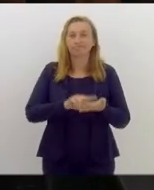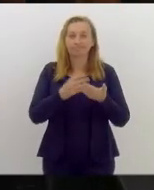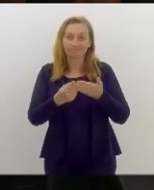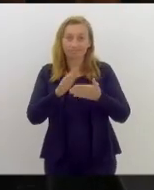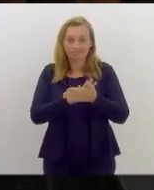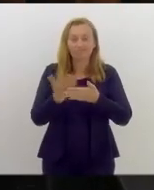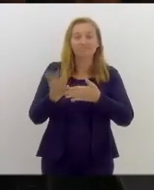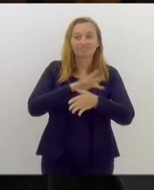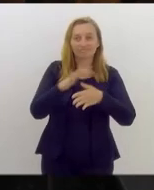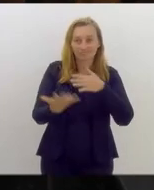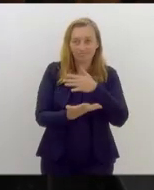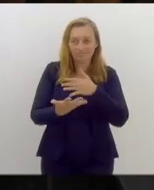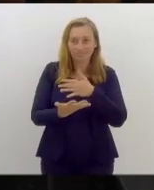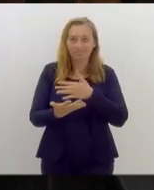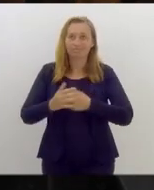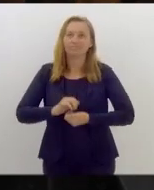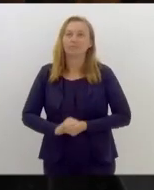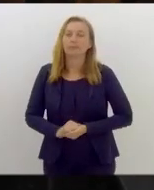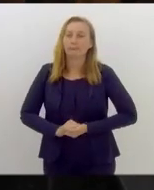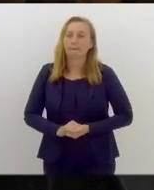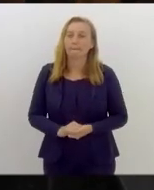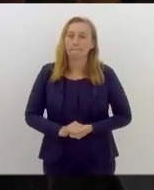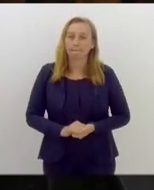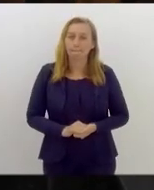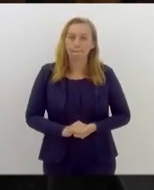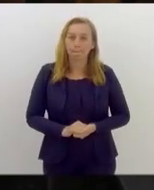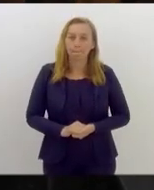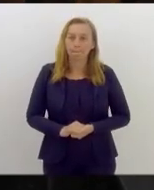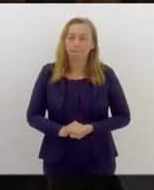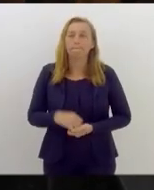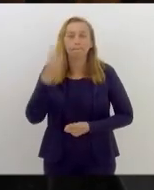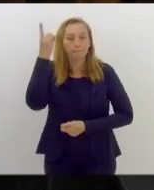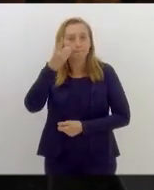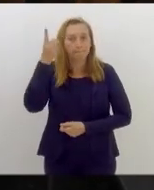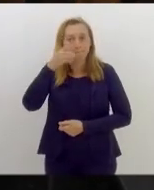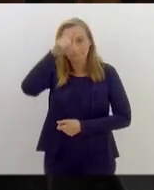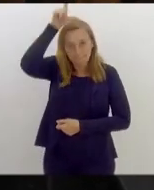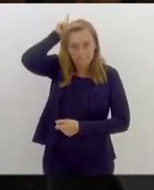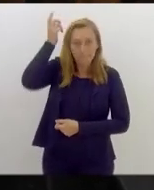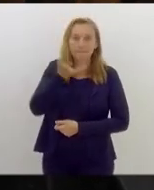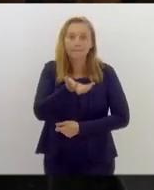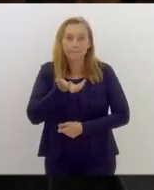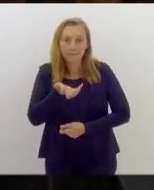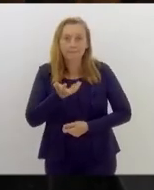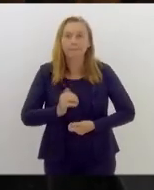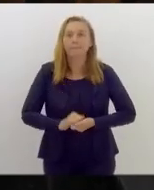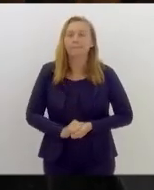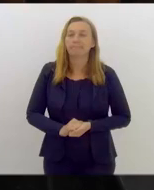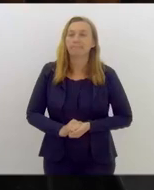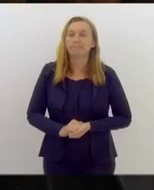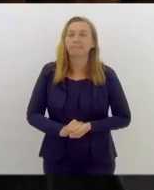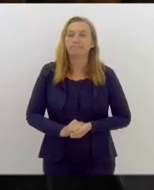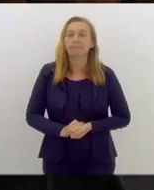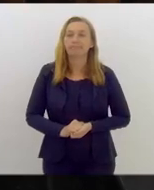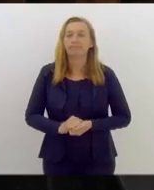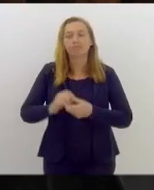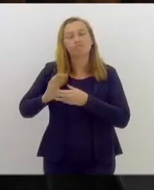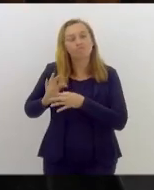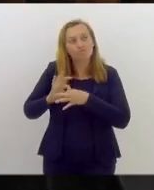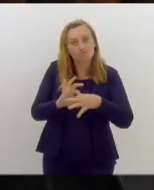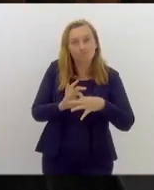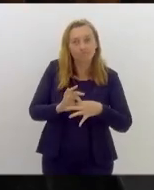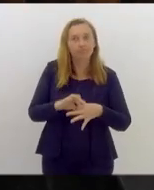intérprete de língua brasileira de sinais. Deputado Luiz Paulo, eu queria, e tem até conexão